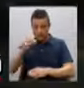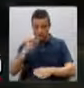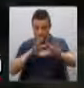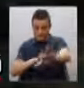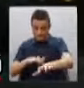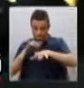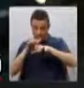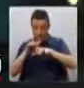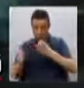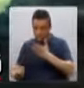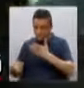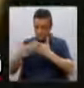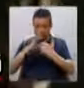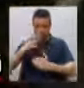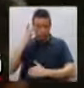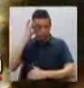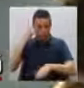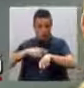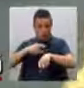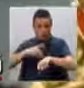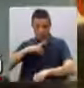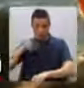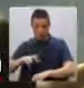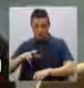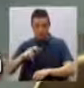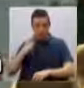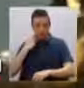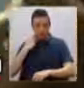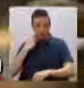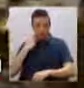As urnas fecham às 5 da tarde, hora portuguesa, à altura em que vão ser conhecidas as primeiras projeções.